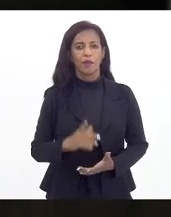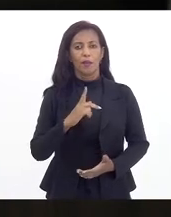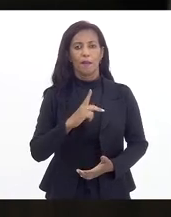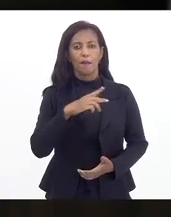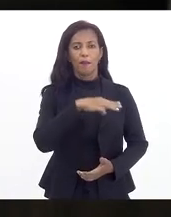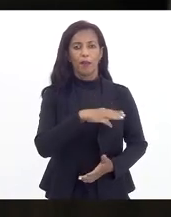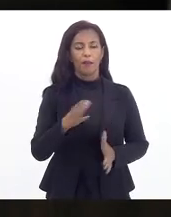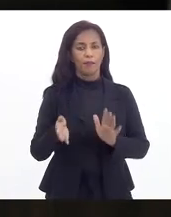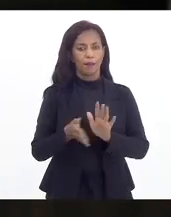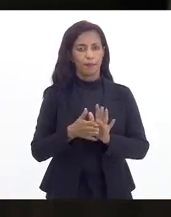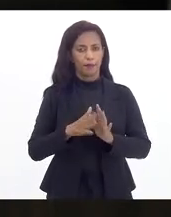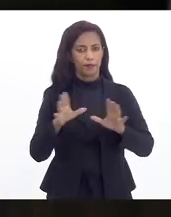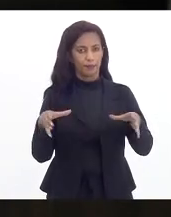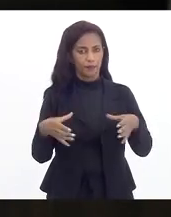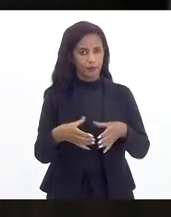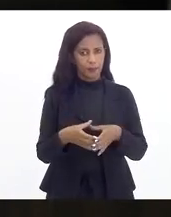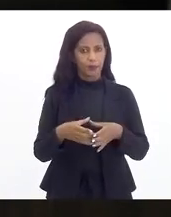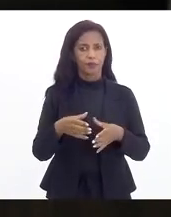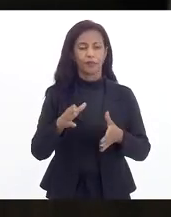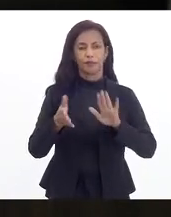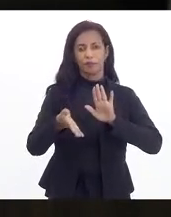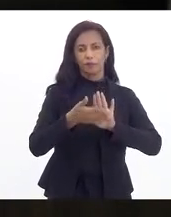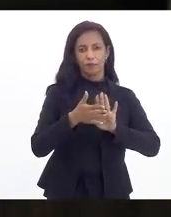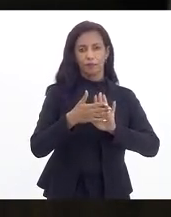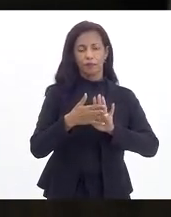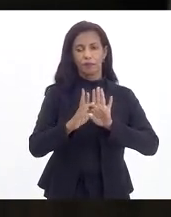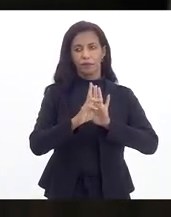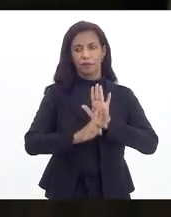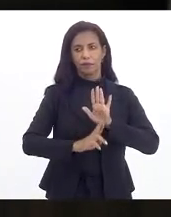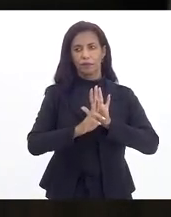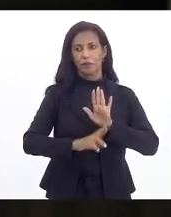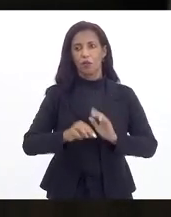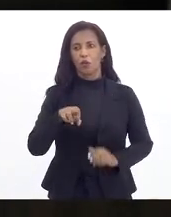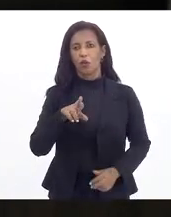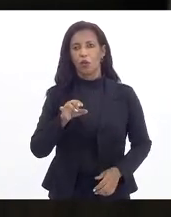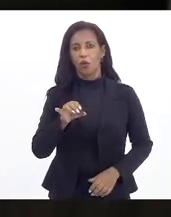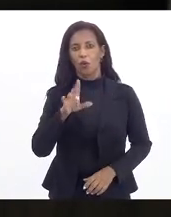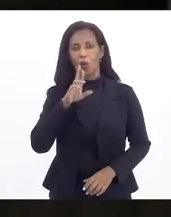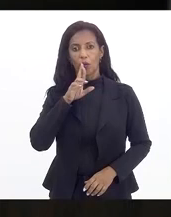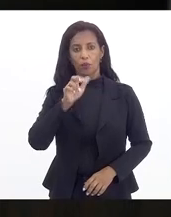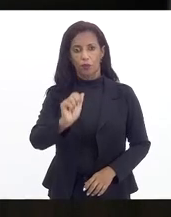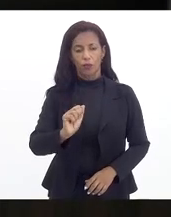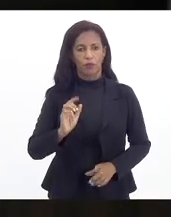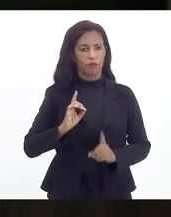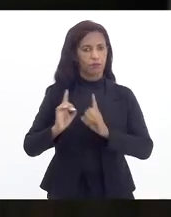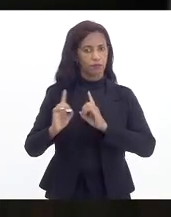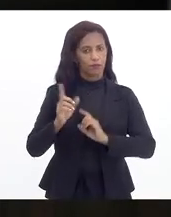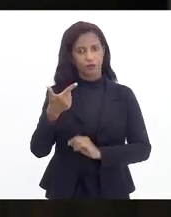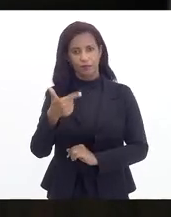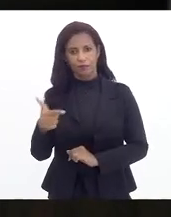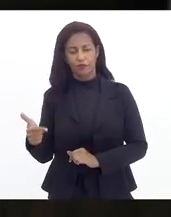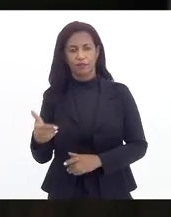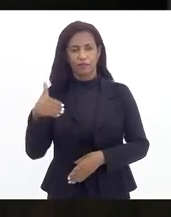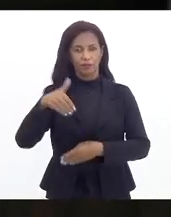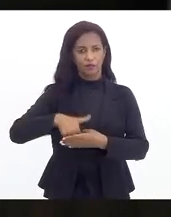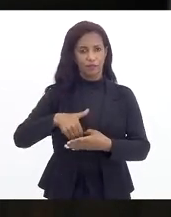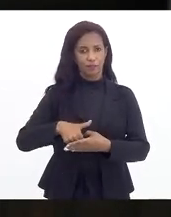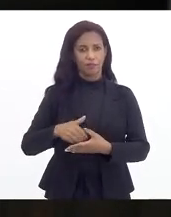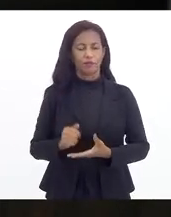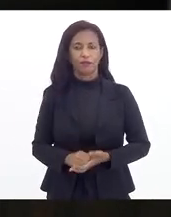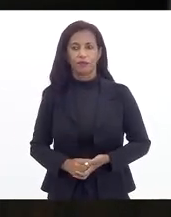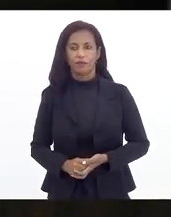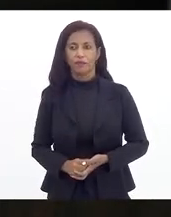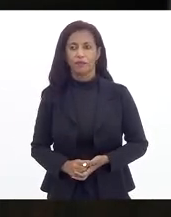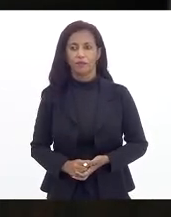Parecer da Comissão de Normas Internas e Proposições Externas, favorável, relator deputado Rodrigo Amorim. Em discussão, não havendo que queira discutir, encerrada a discussão e votação, os senhores